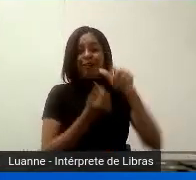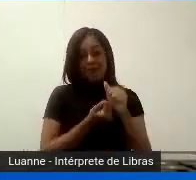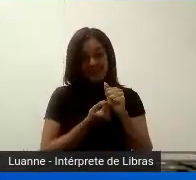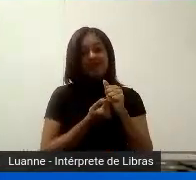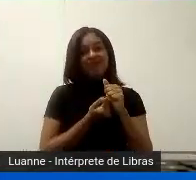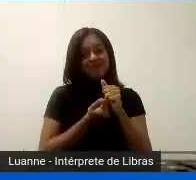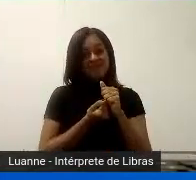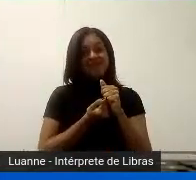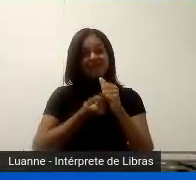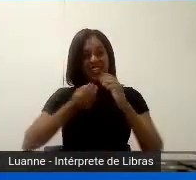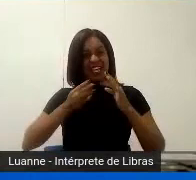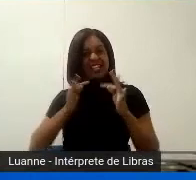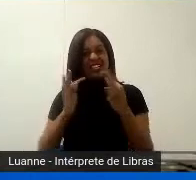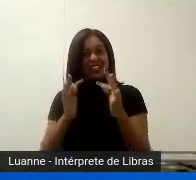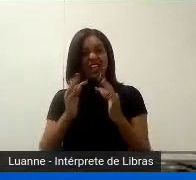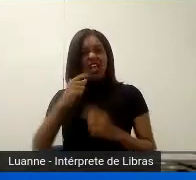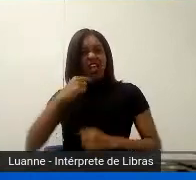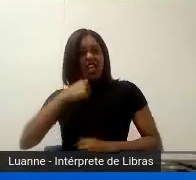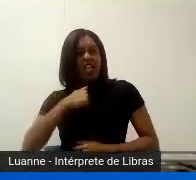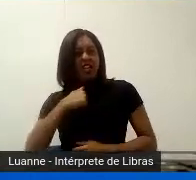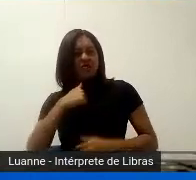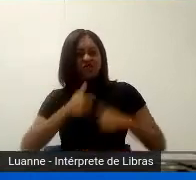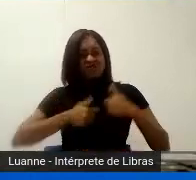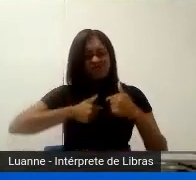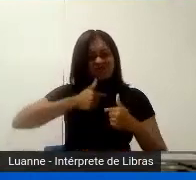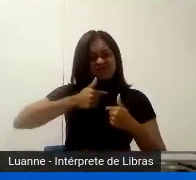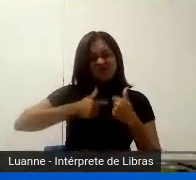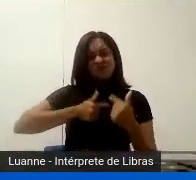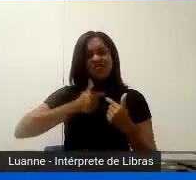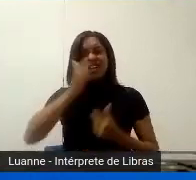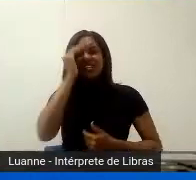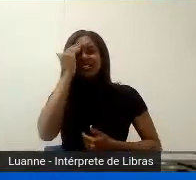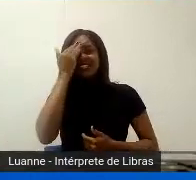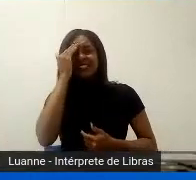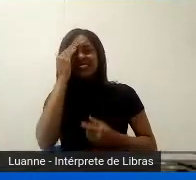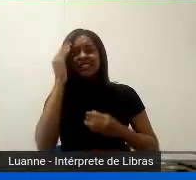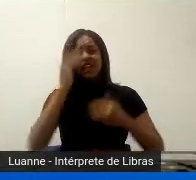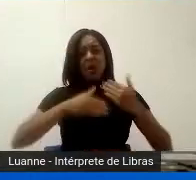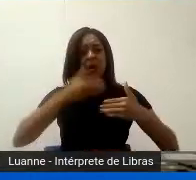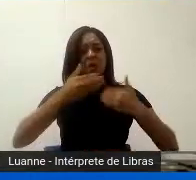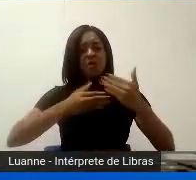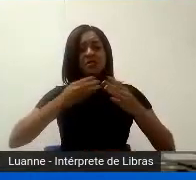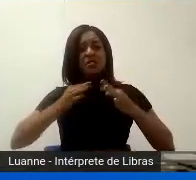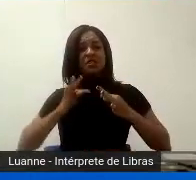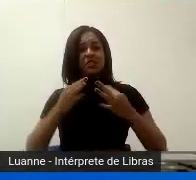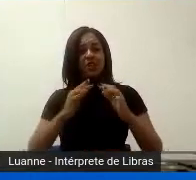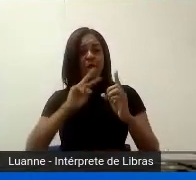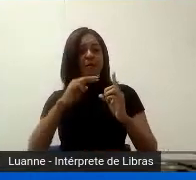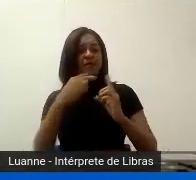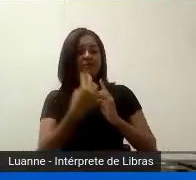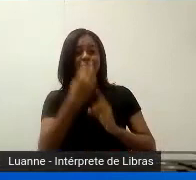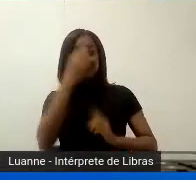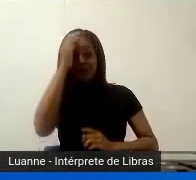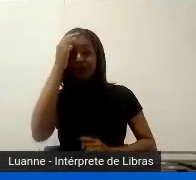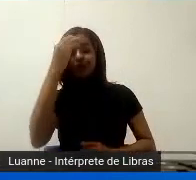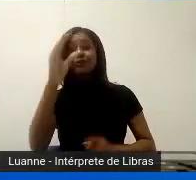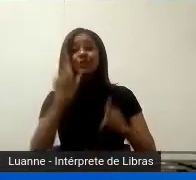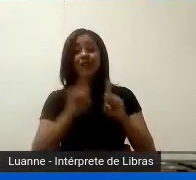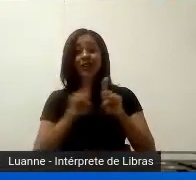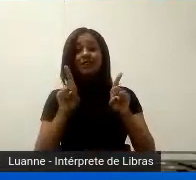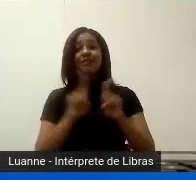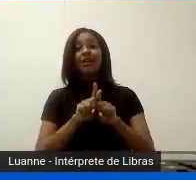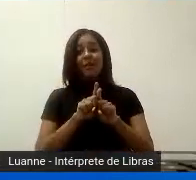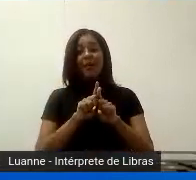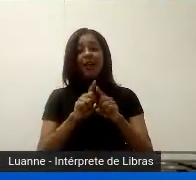ou seja né eu tentar entender esse processo tecnológico dentro da sua perspectiva também cultural isso nos fornece possibilidade